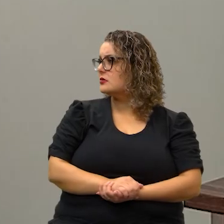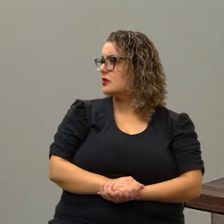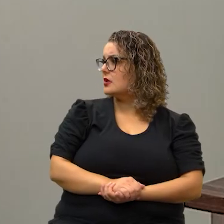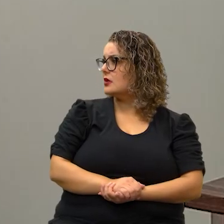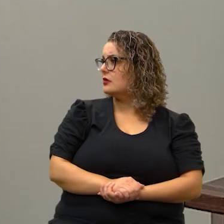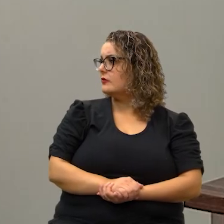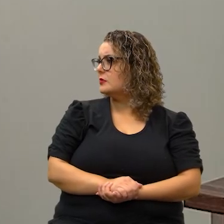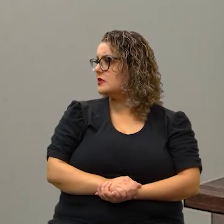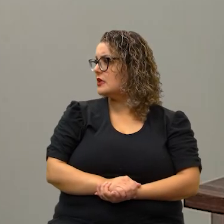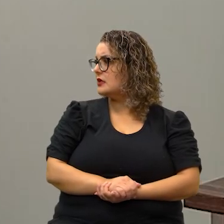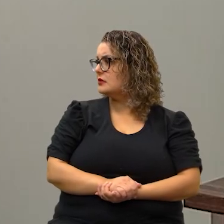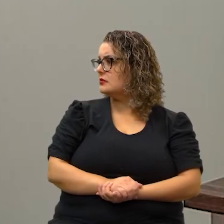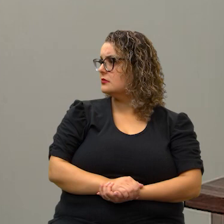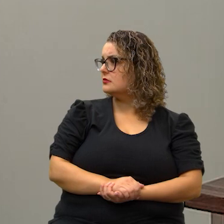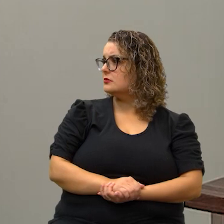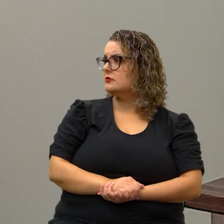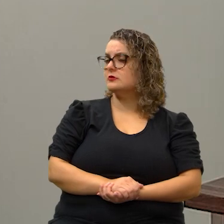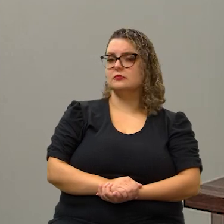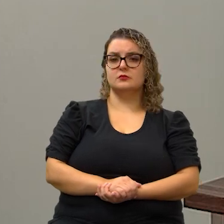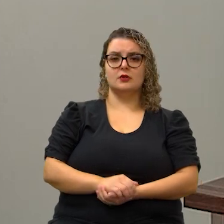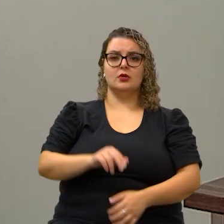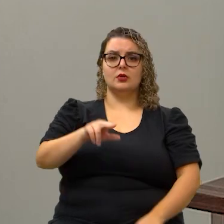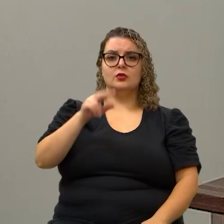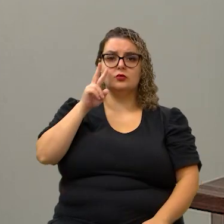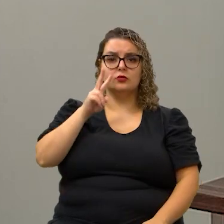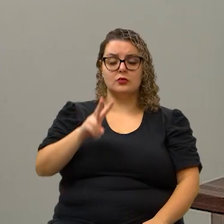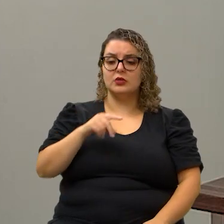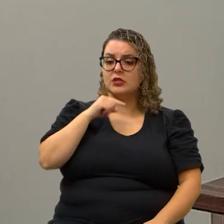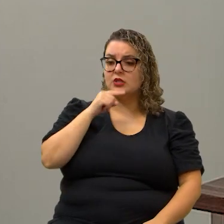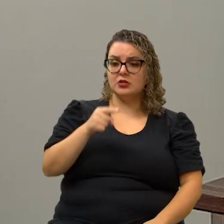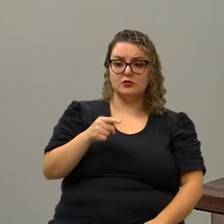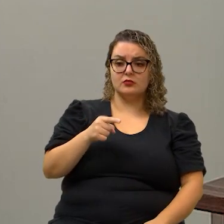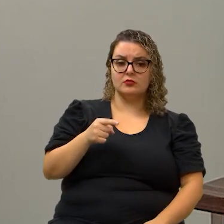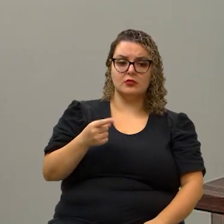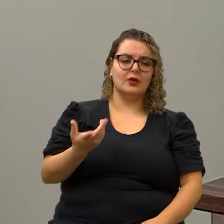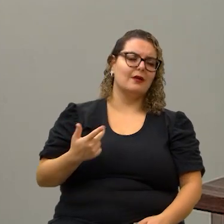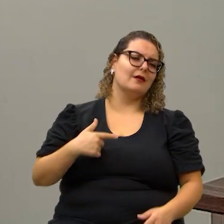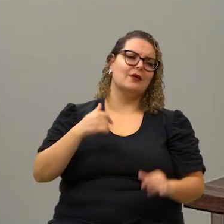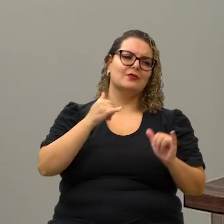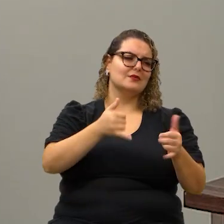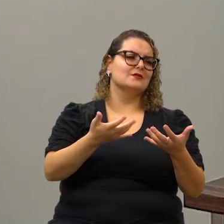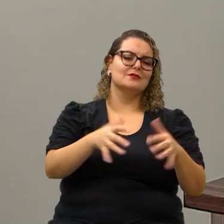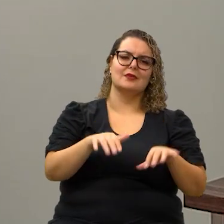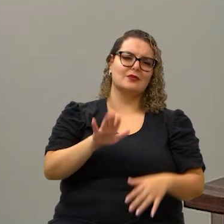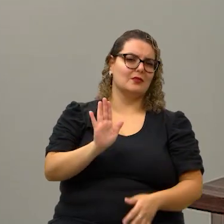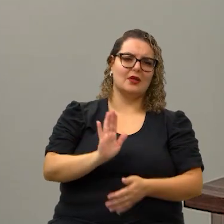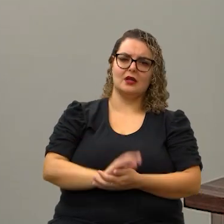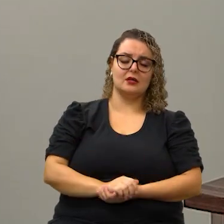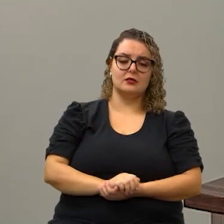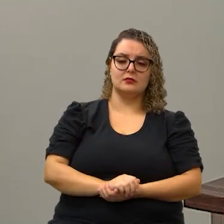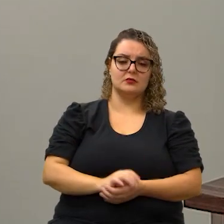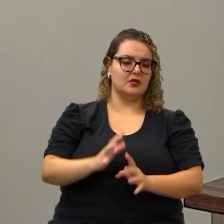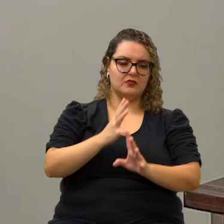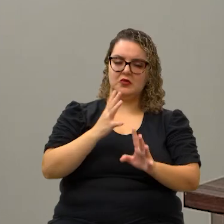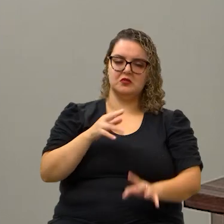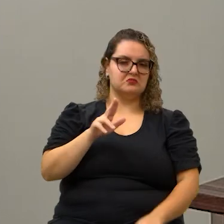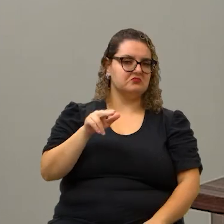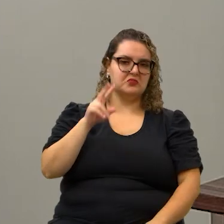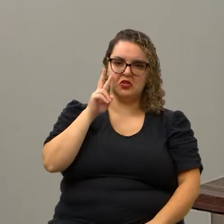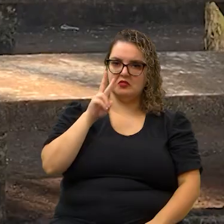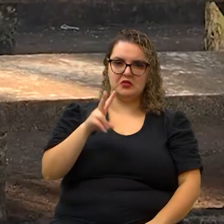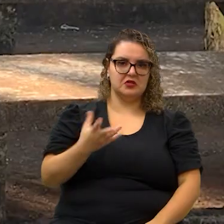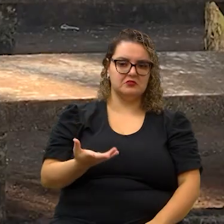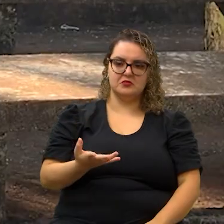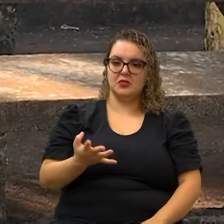Eu nunca vi ninguém que falou, não, eu desisto, eu não quero mais, na fila, né? A fila é uma situação de